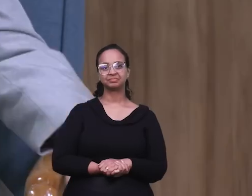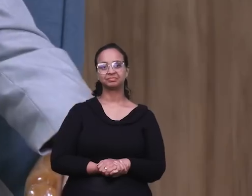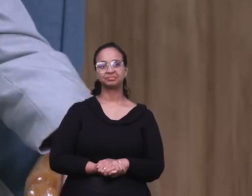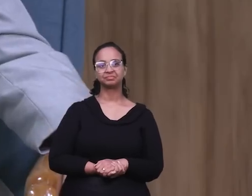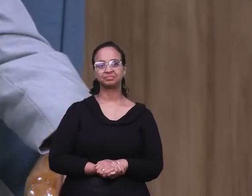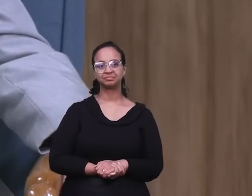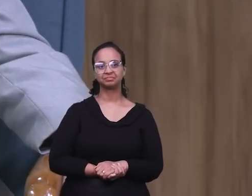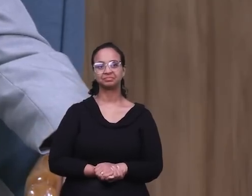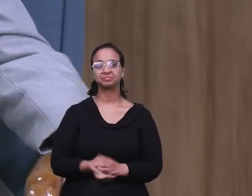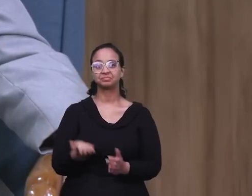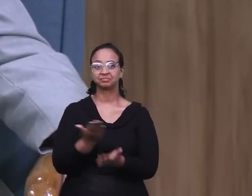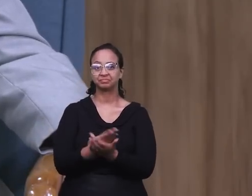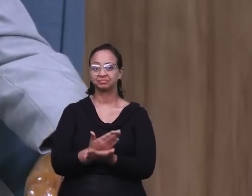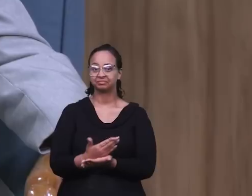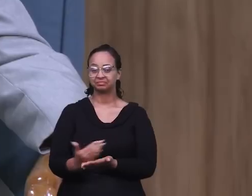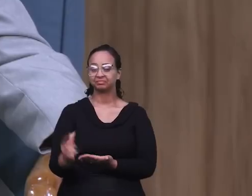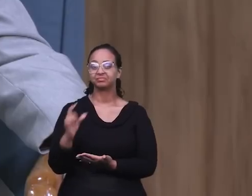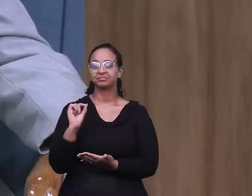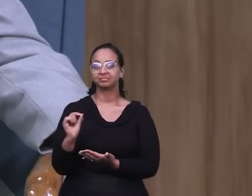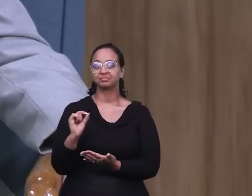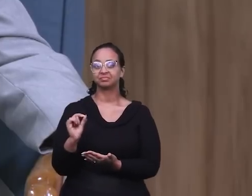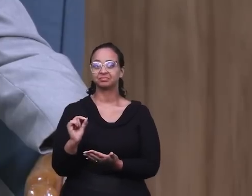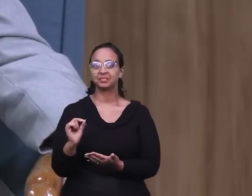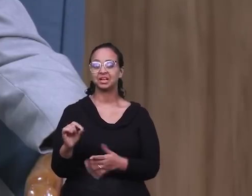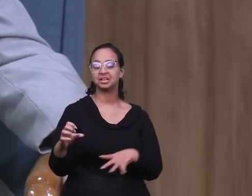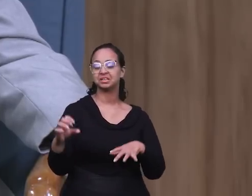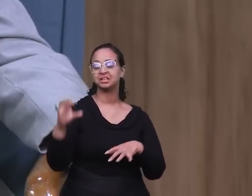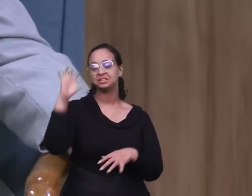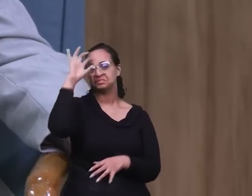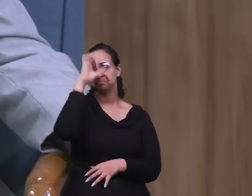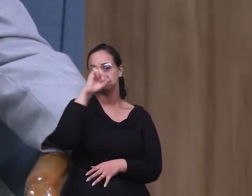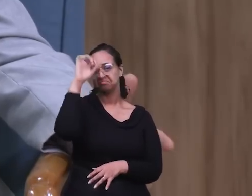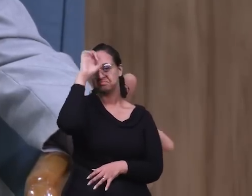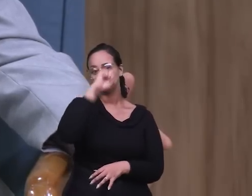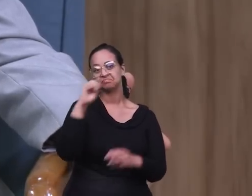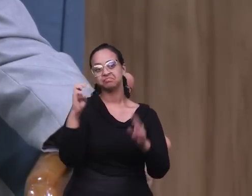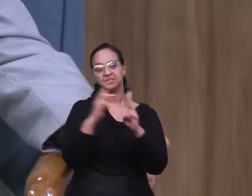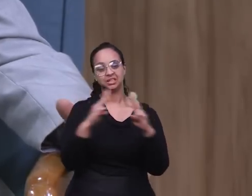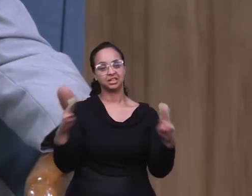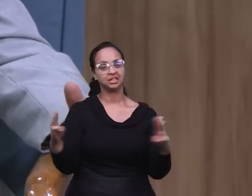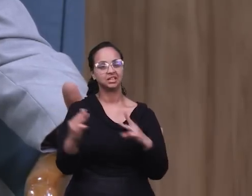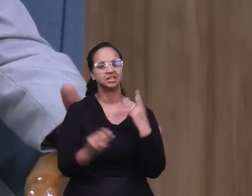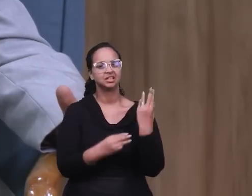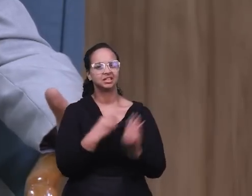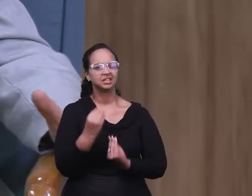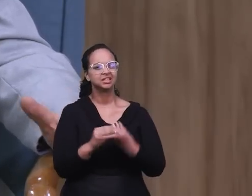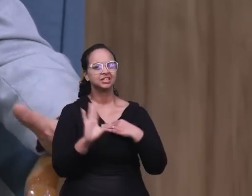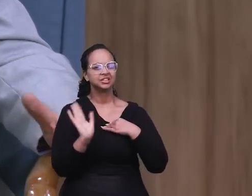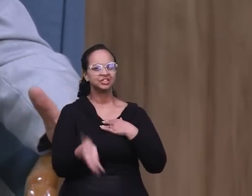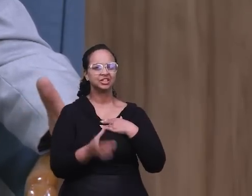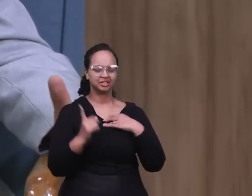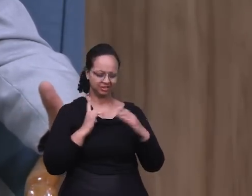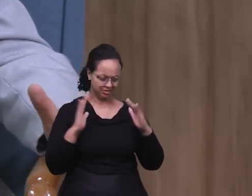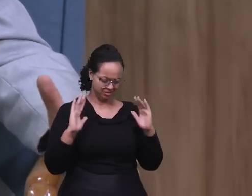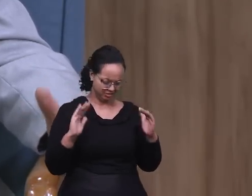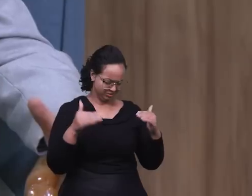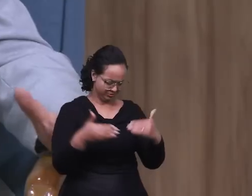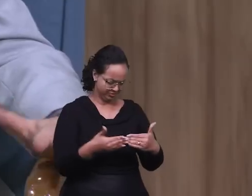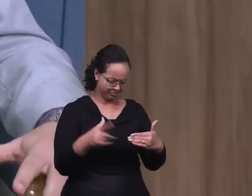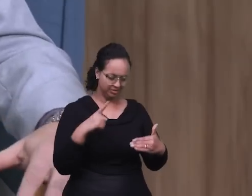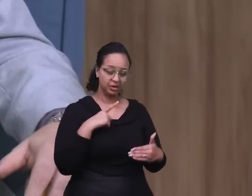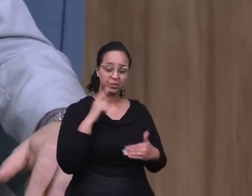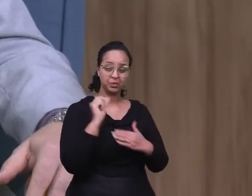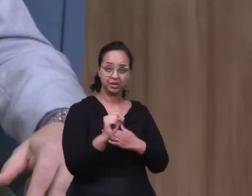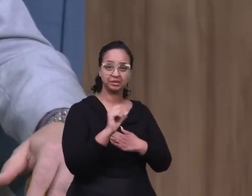E nós começamos agora o quadro Lições do Manaim. E você já sabe, esse quadro está totalmente